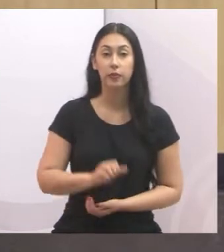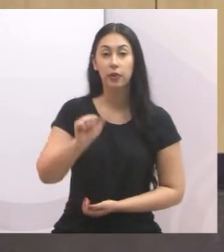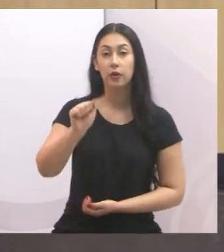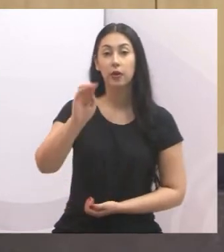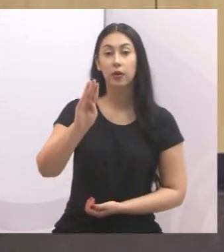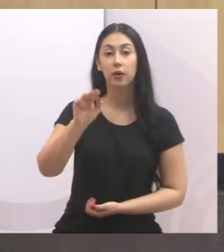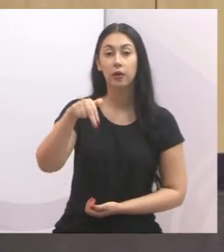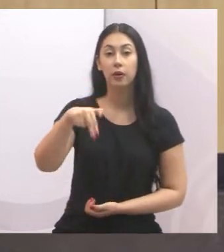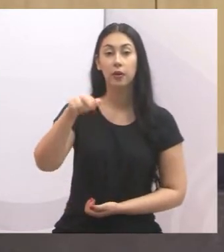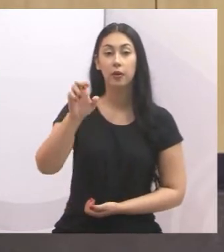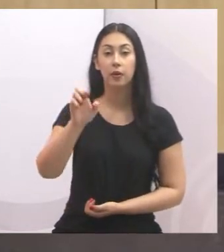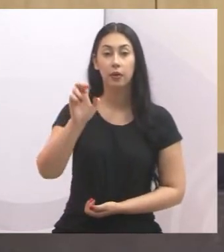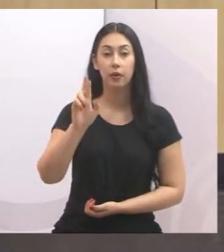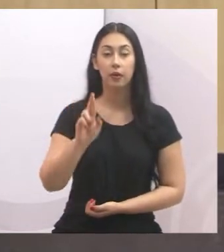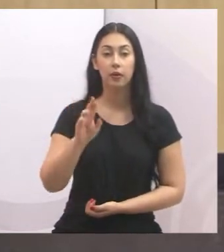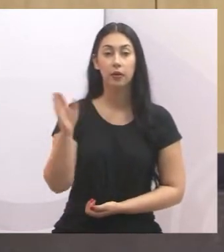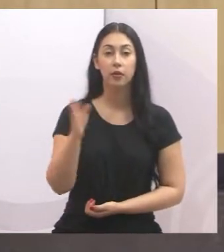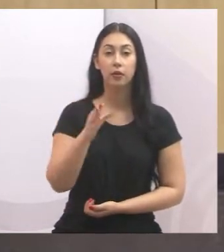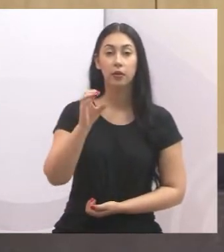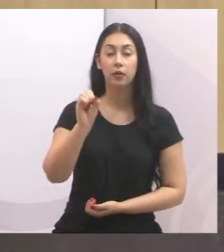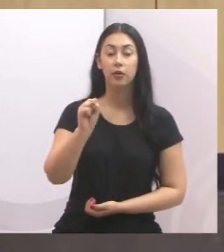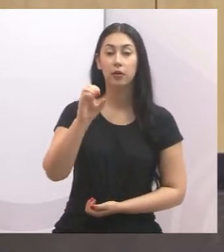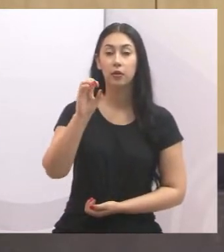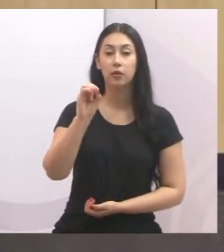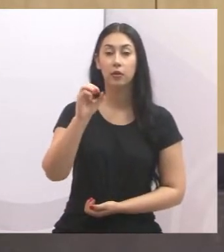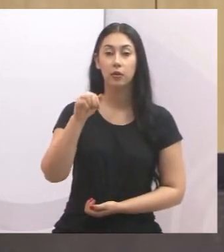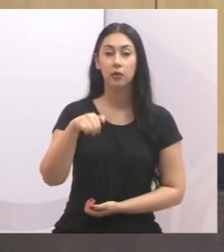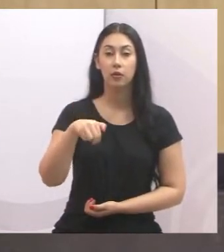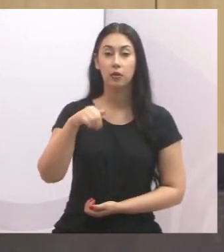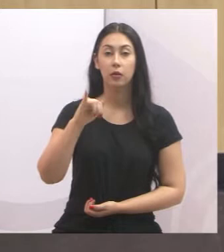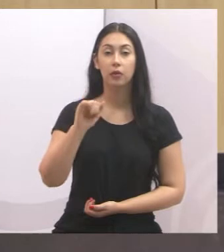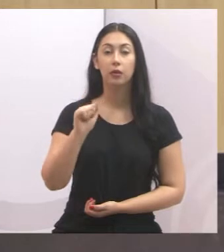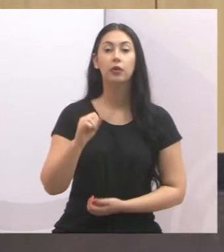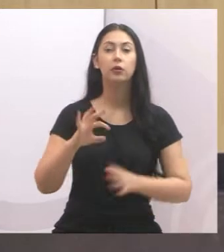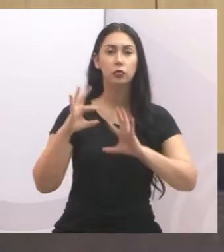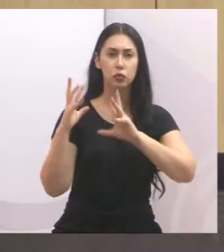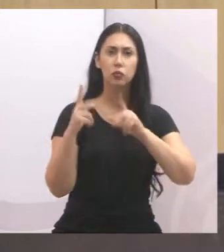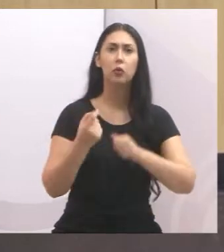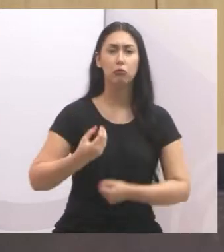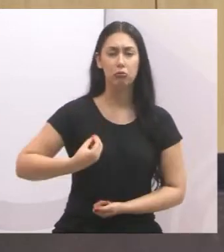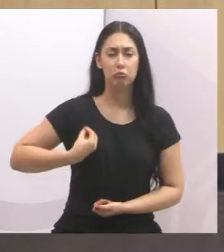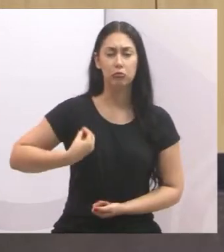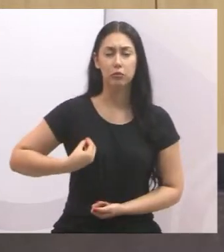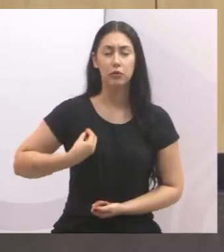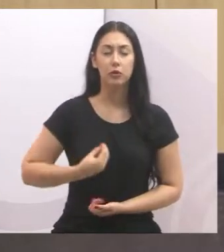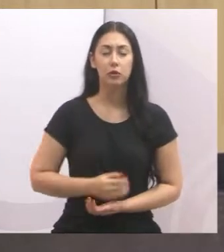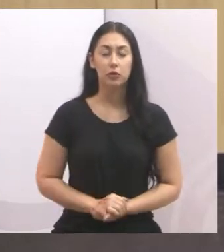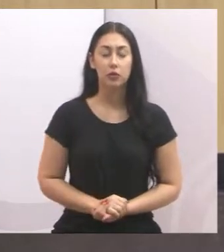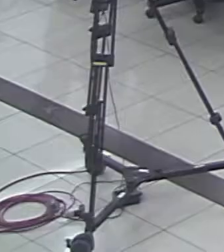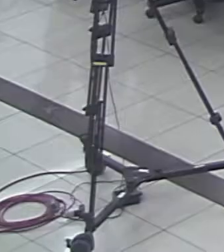Abner de Madureira e Sônia Patas Amizades. Estão todos presentes, senhor presidente.